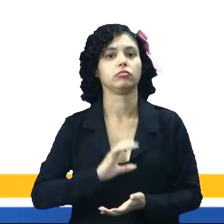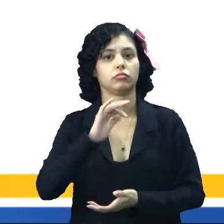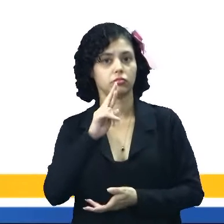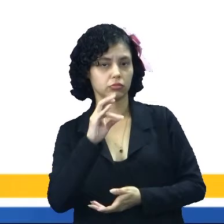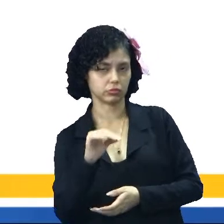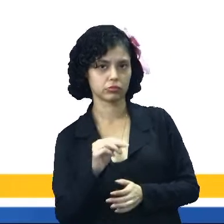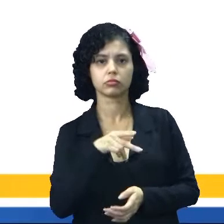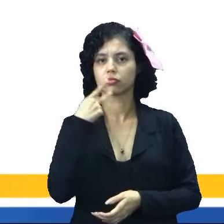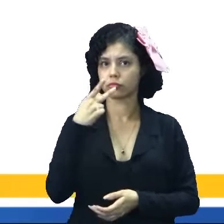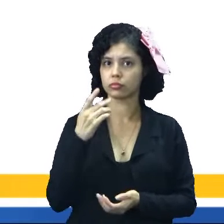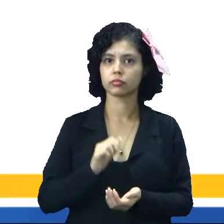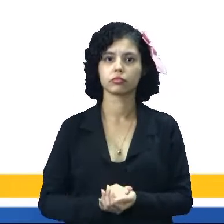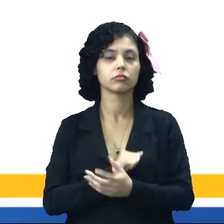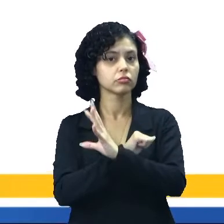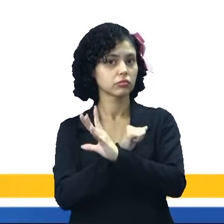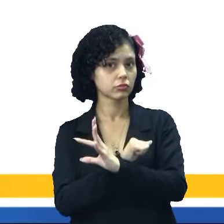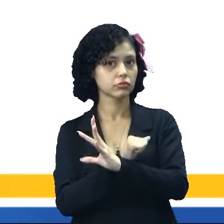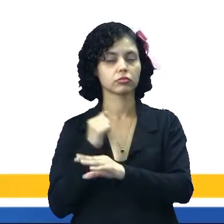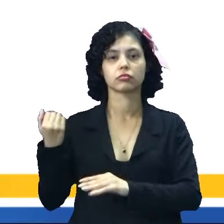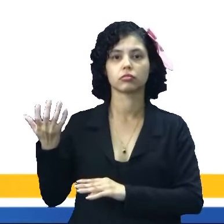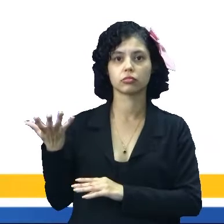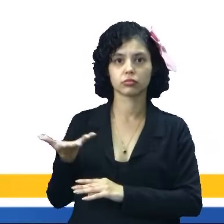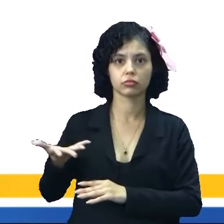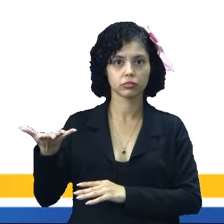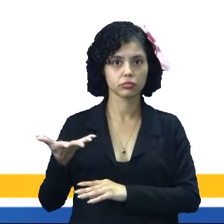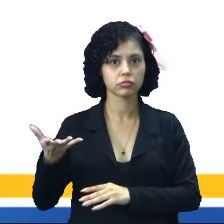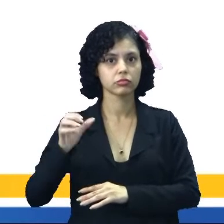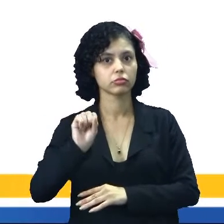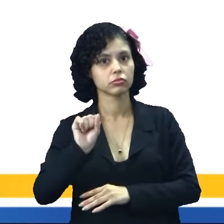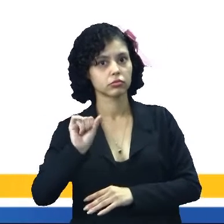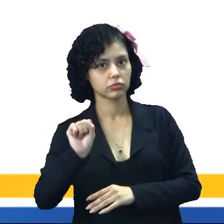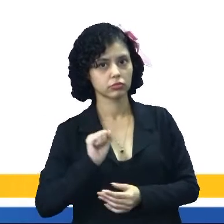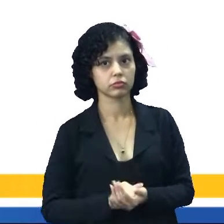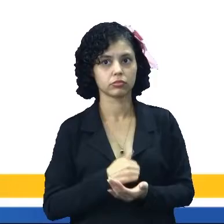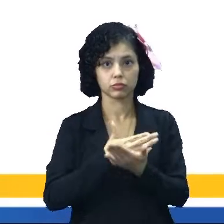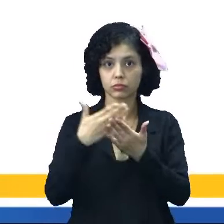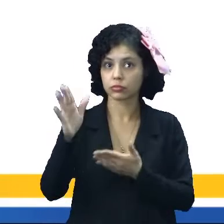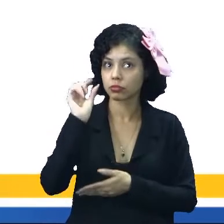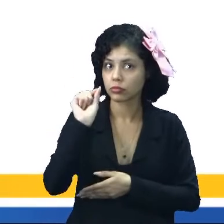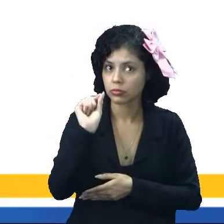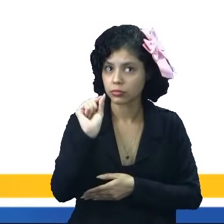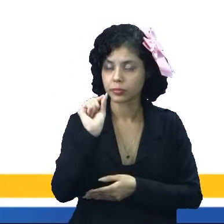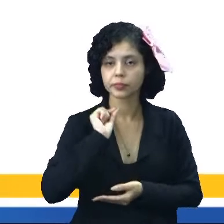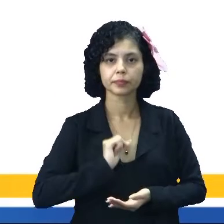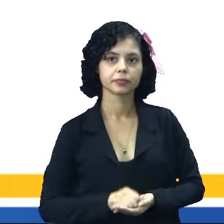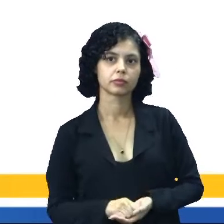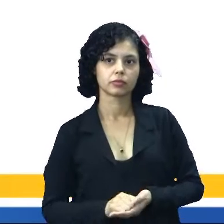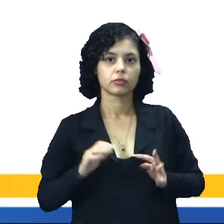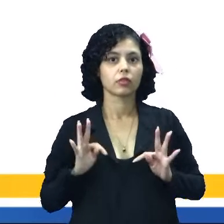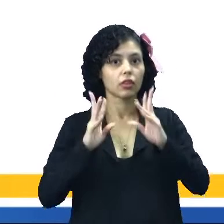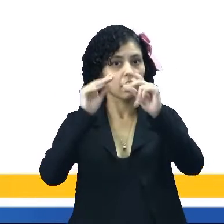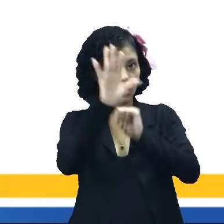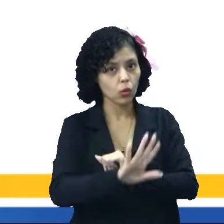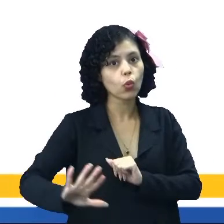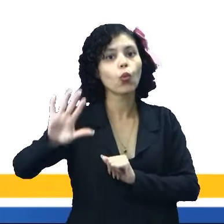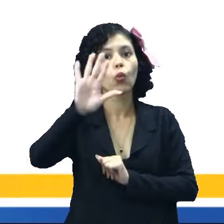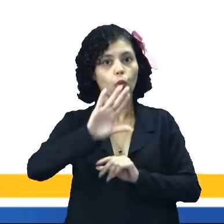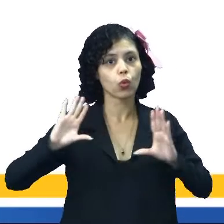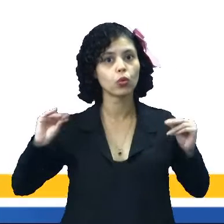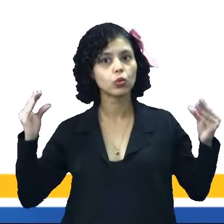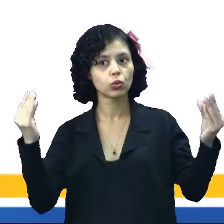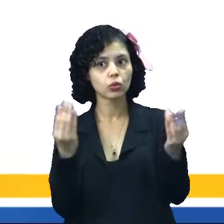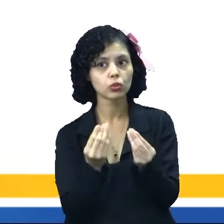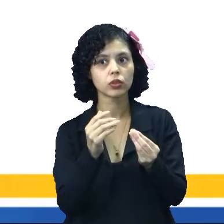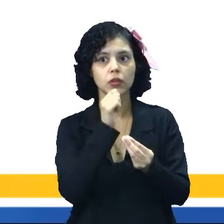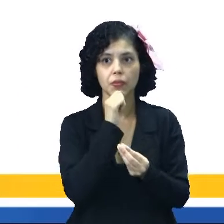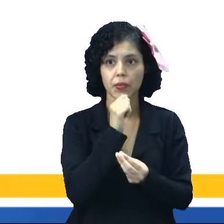gente acabou de mencionar, como ácidos, bases e sais. Para começar, a gente tem que lembrar que todas as substâncias, todas as